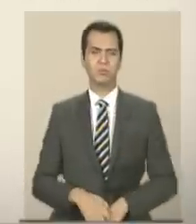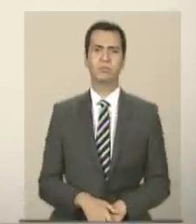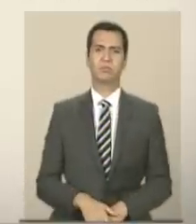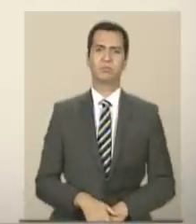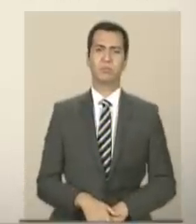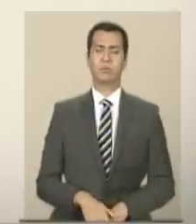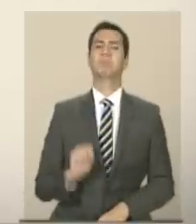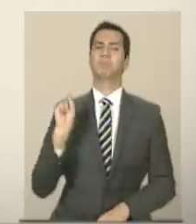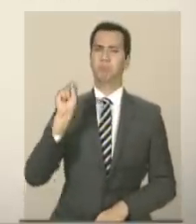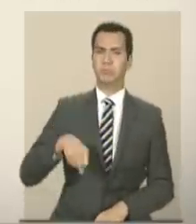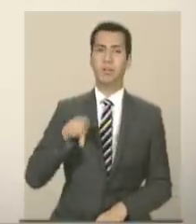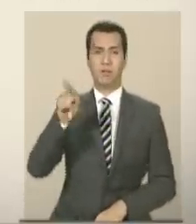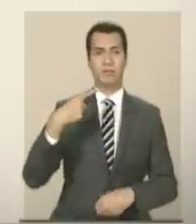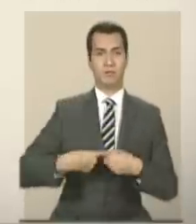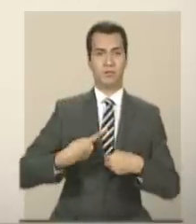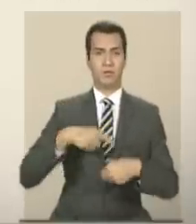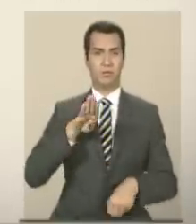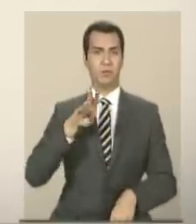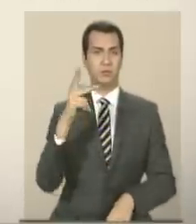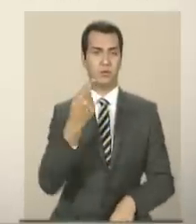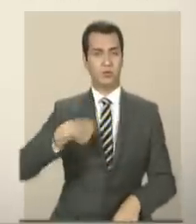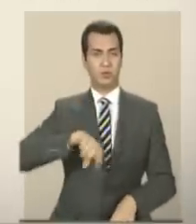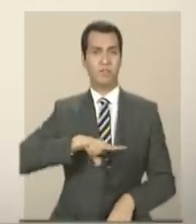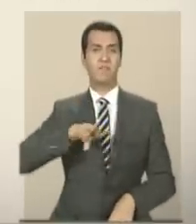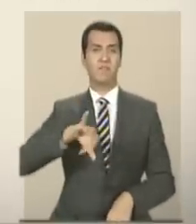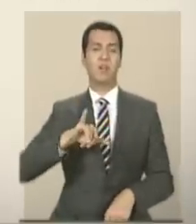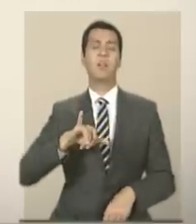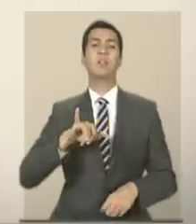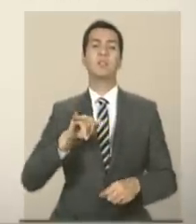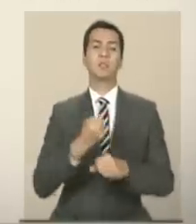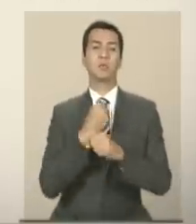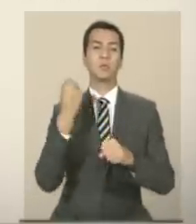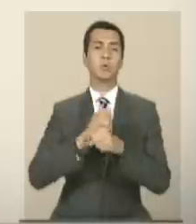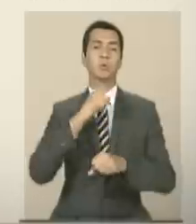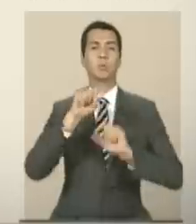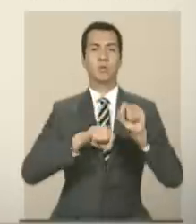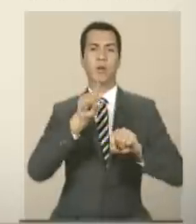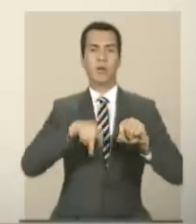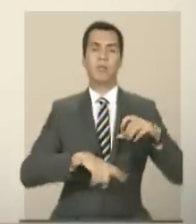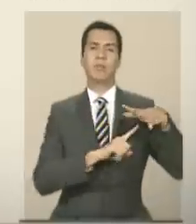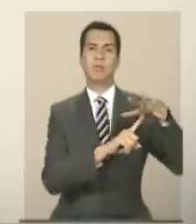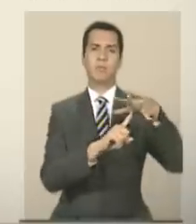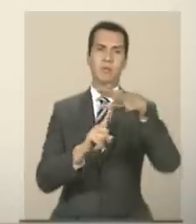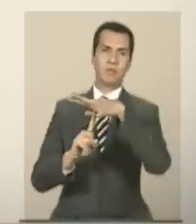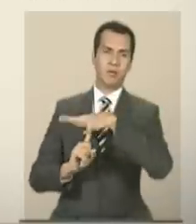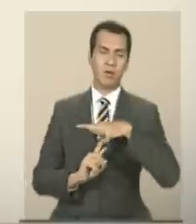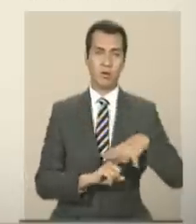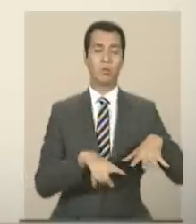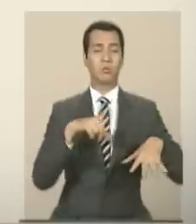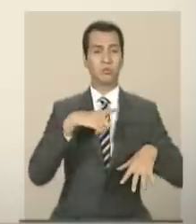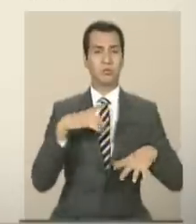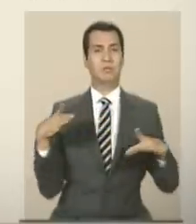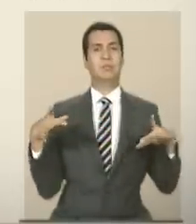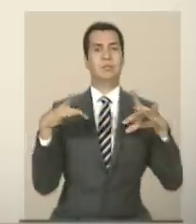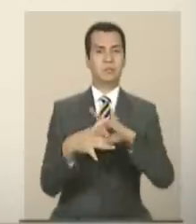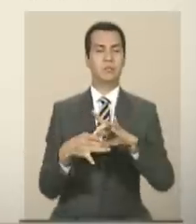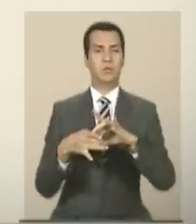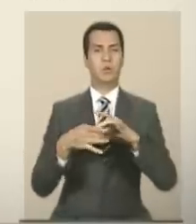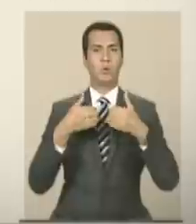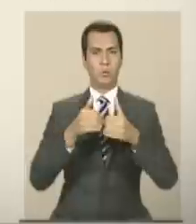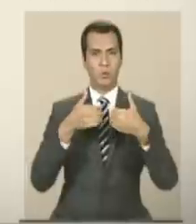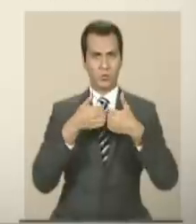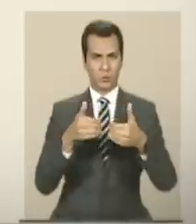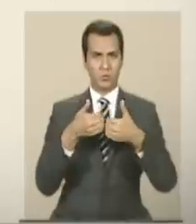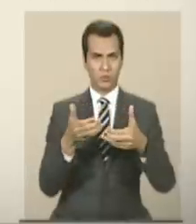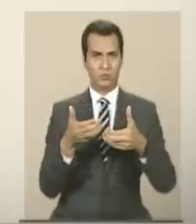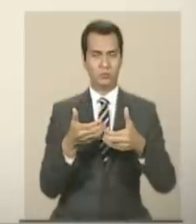por exemplo, vamos construir 11 terminais de integração de ônibus em 7 municípios da região metropolitana. Em